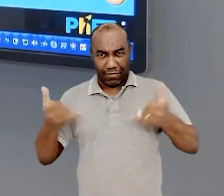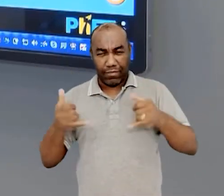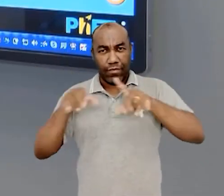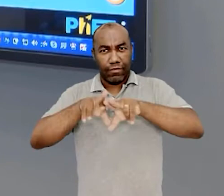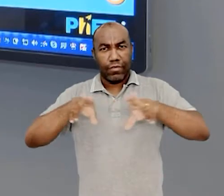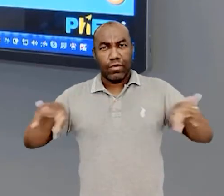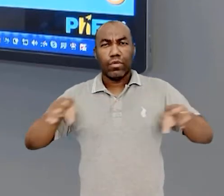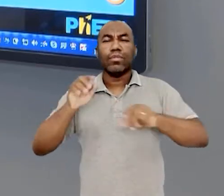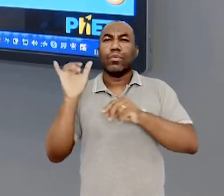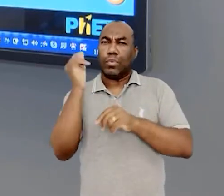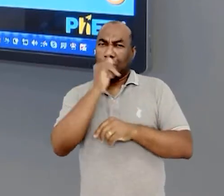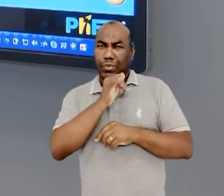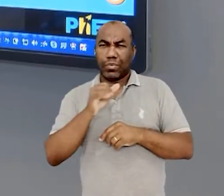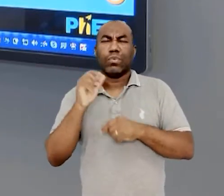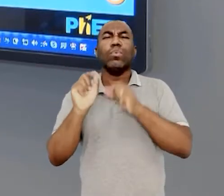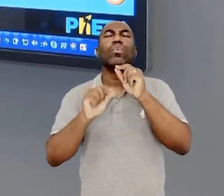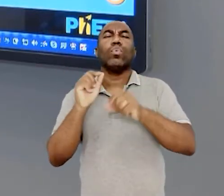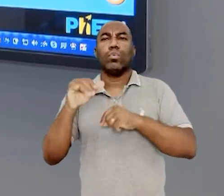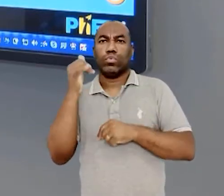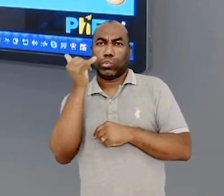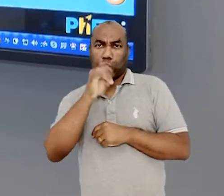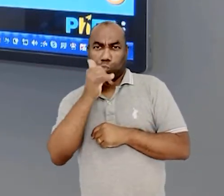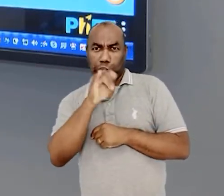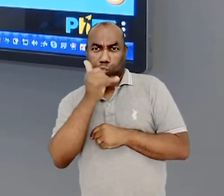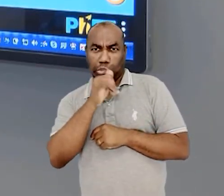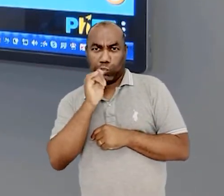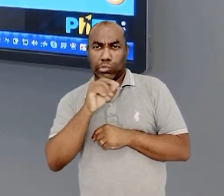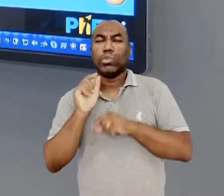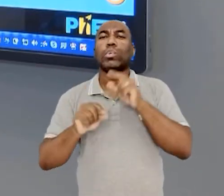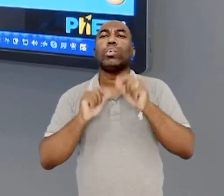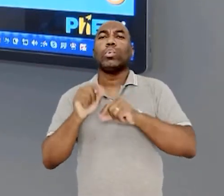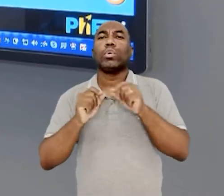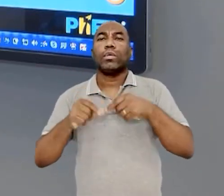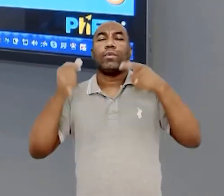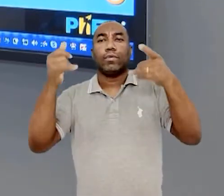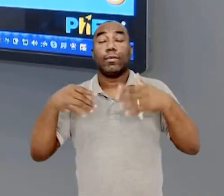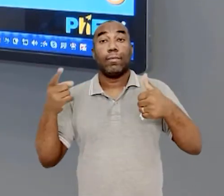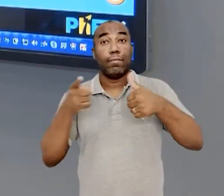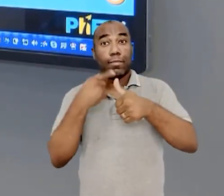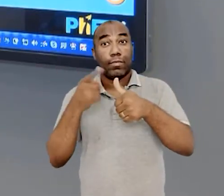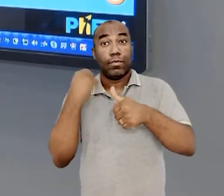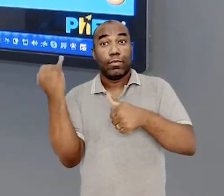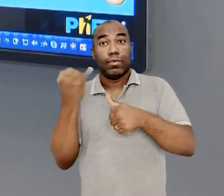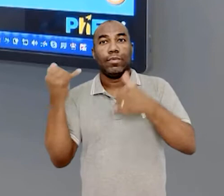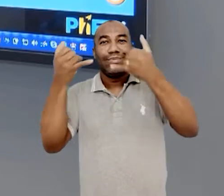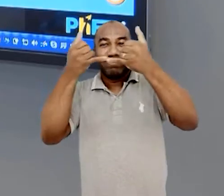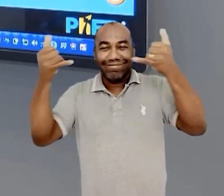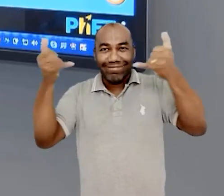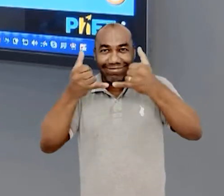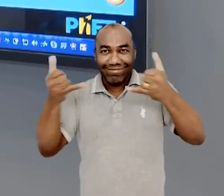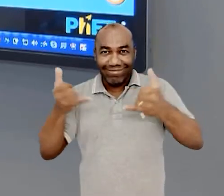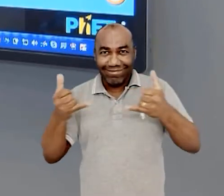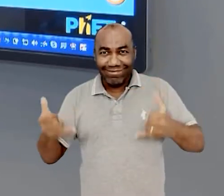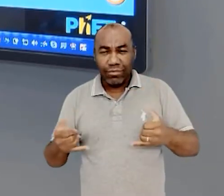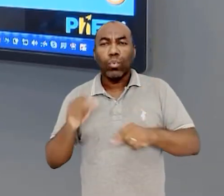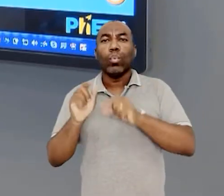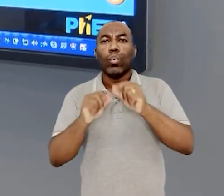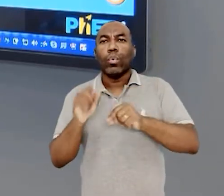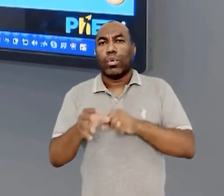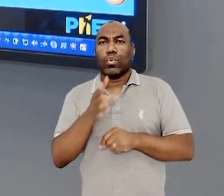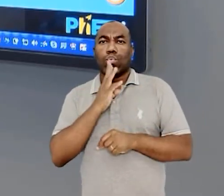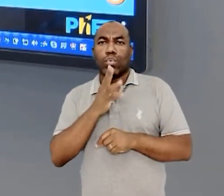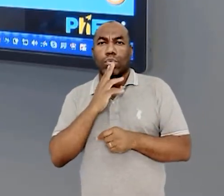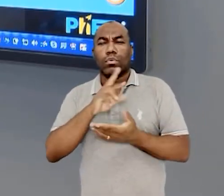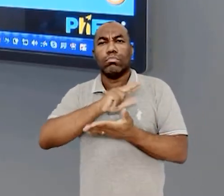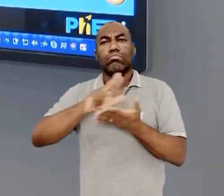entender um pouco de circuitos elétricos, é importante você conhecer os componentes de um circuito elétrico, entender como é essa lei de